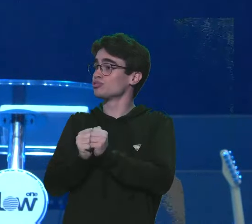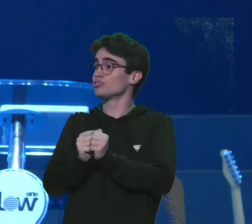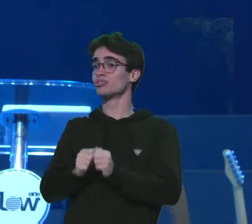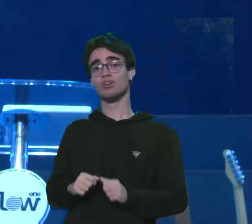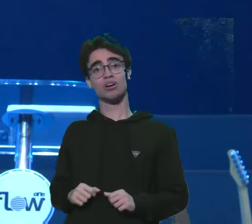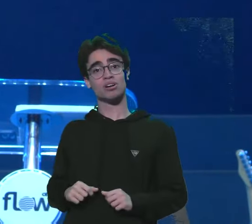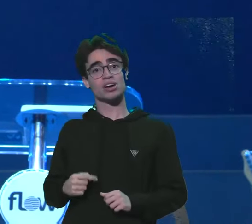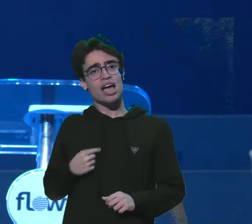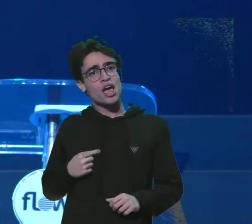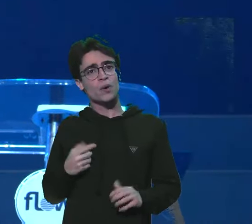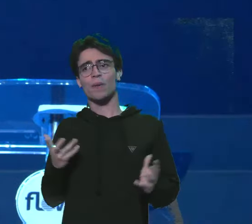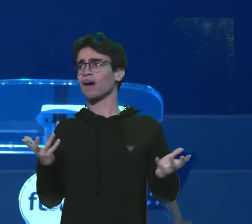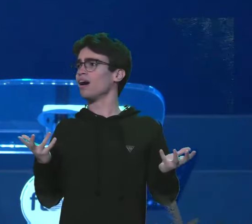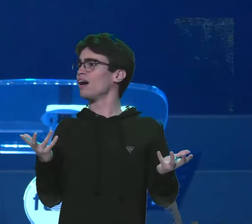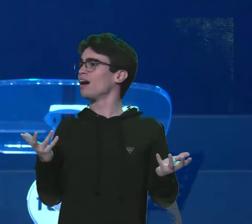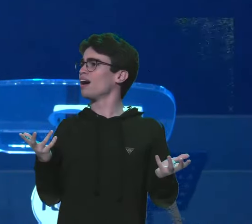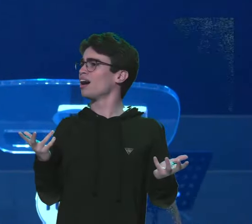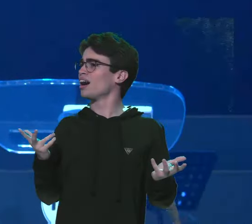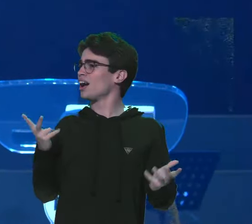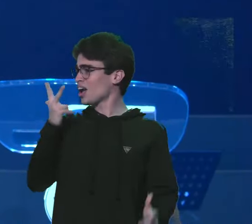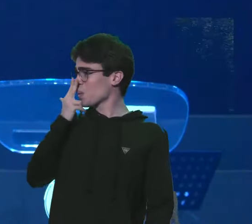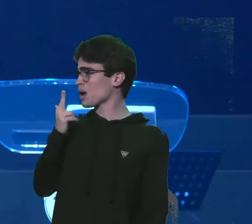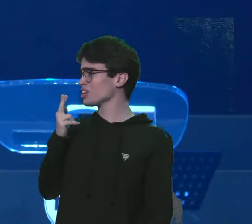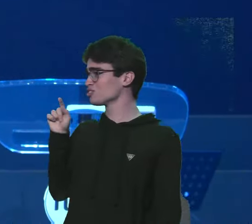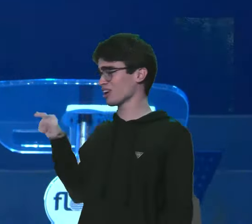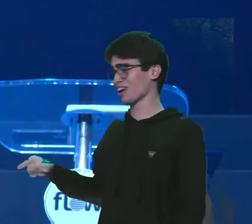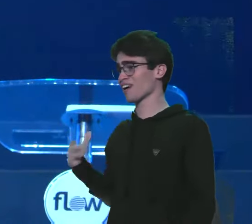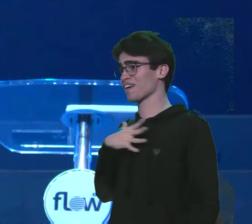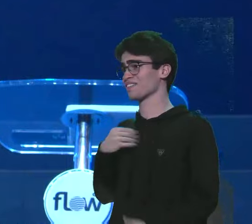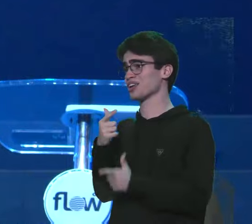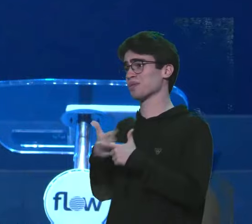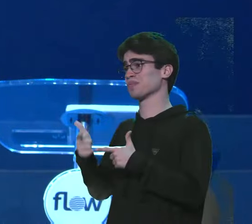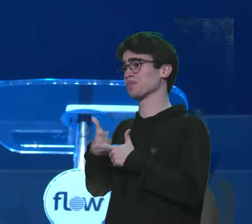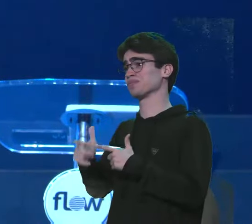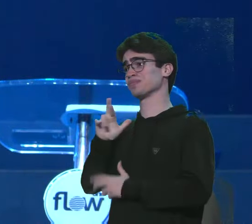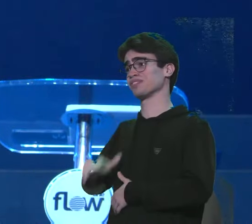Aí eu fico: acho que o problema não é o filho.